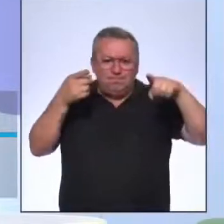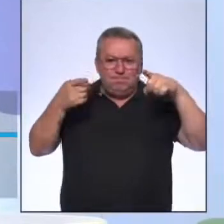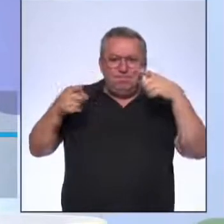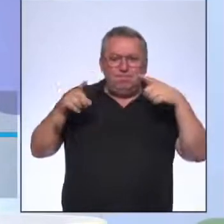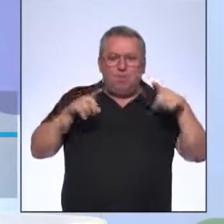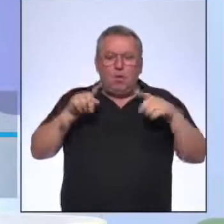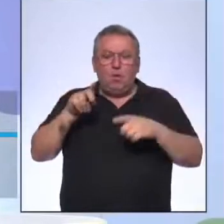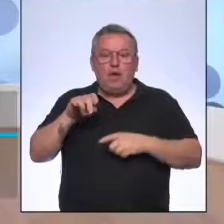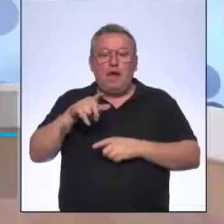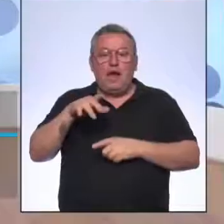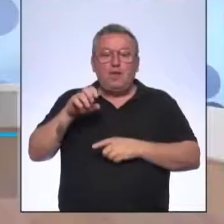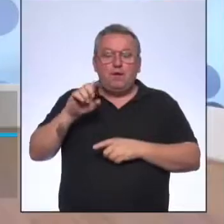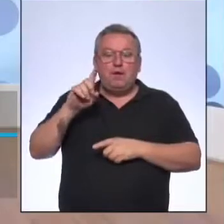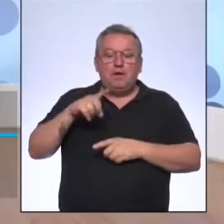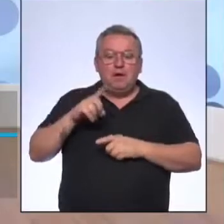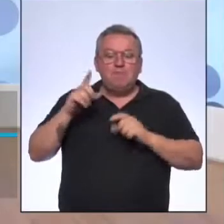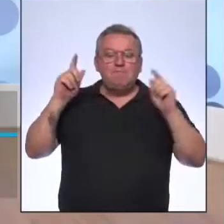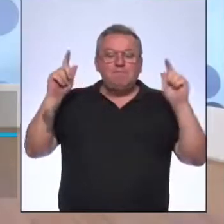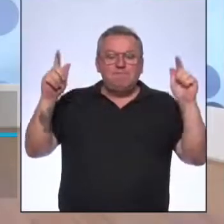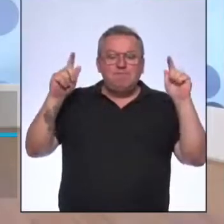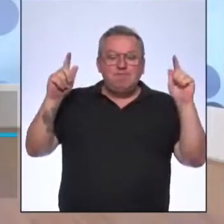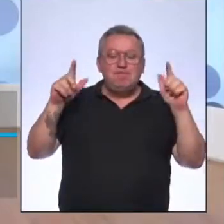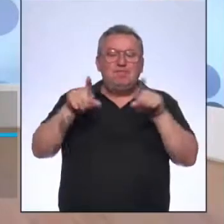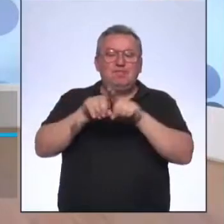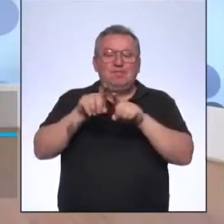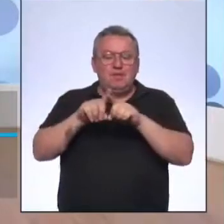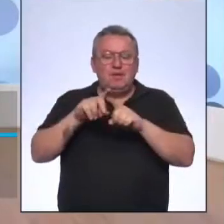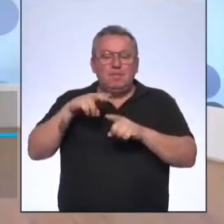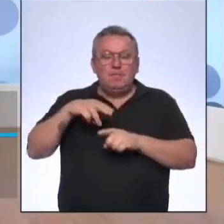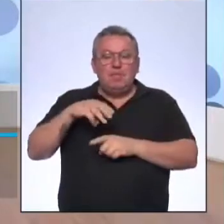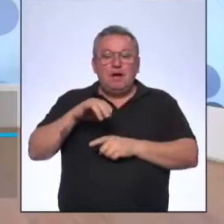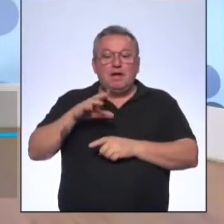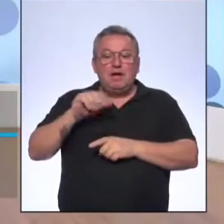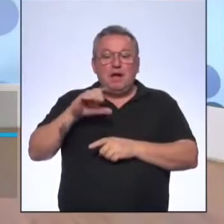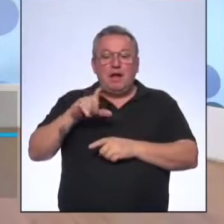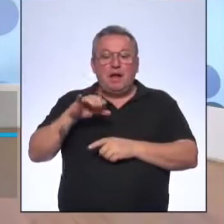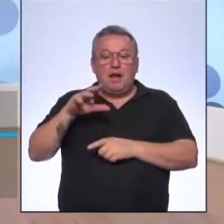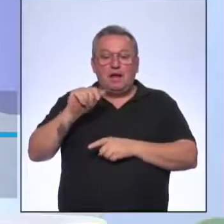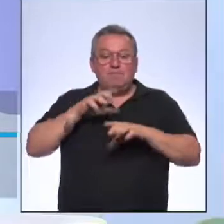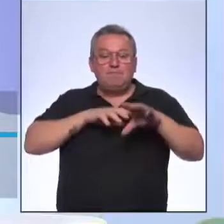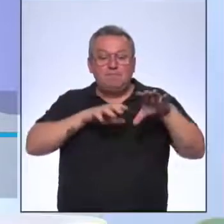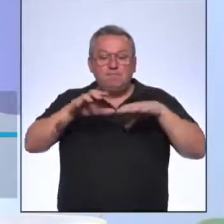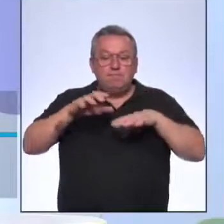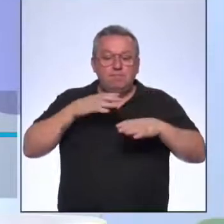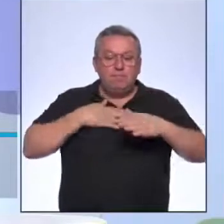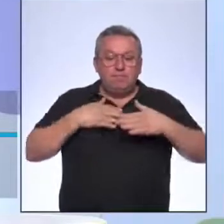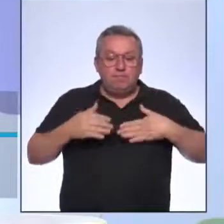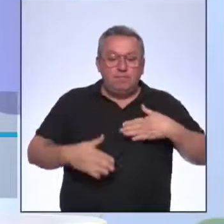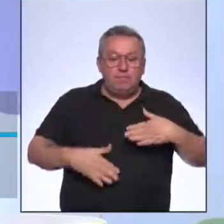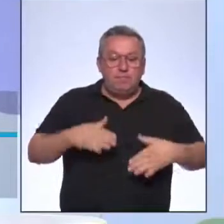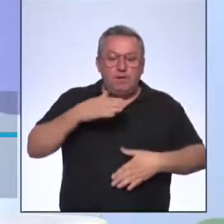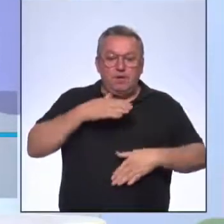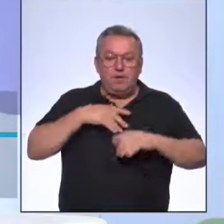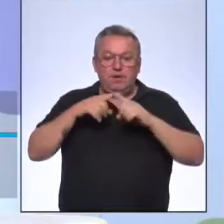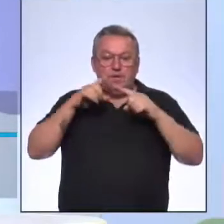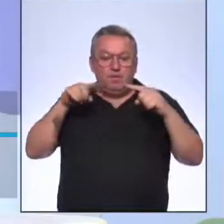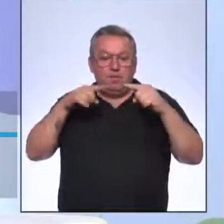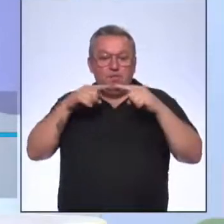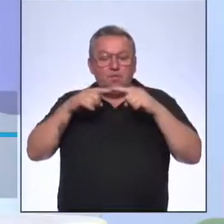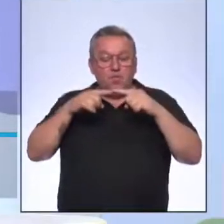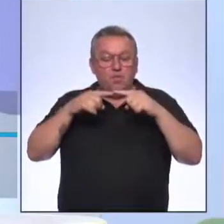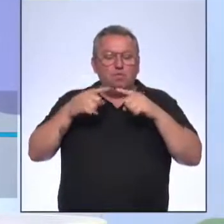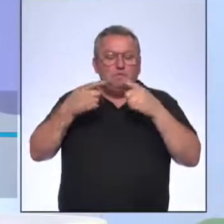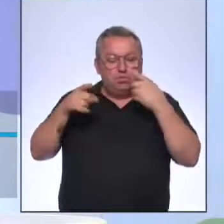O Guilherme acha que é uma diversão. A Maria Clara acha que são movimentos que se faz com o corpo, com uma música ao